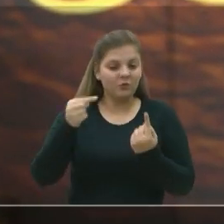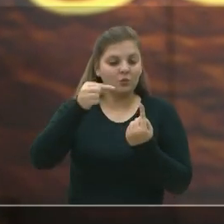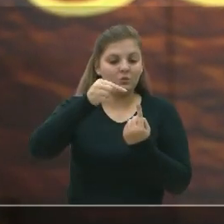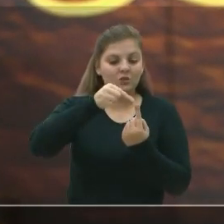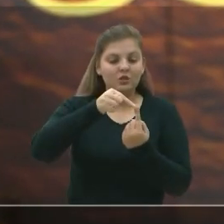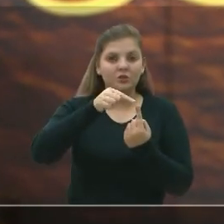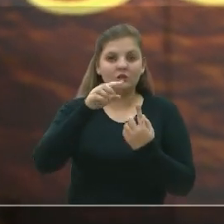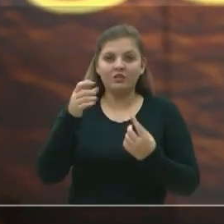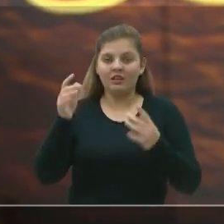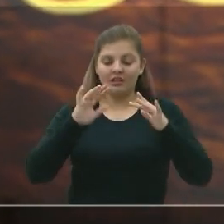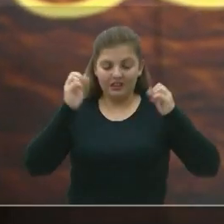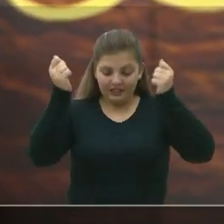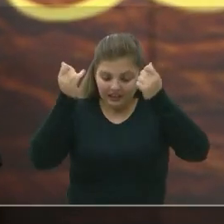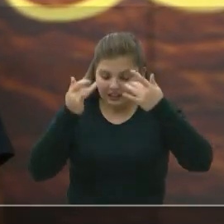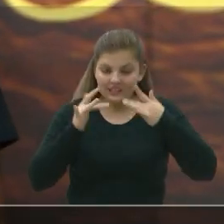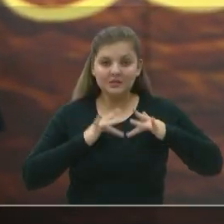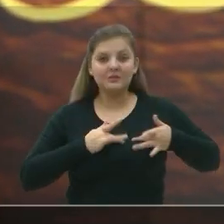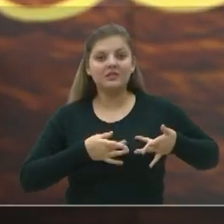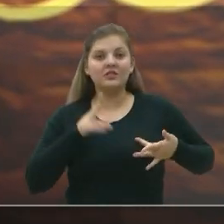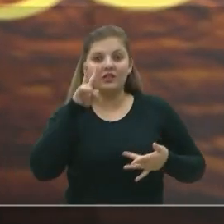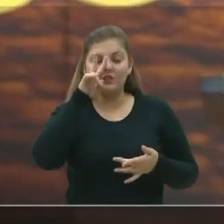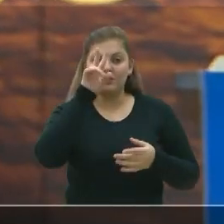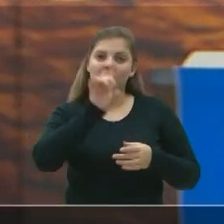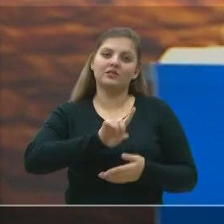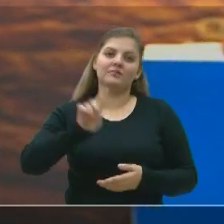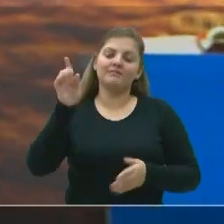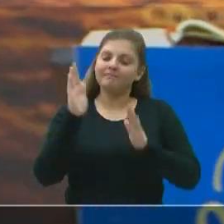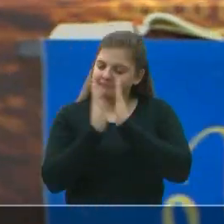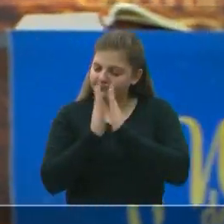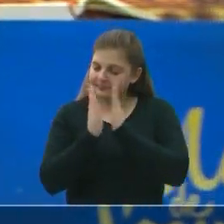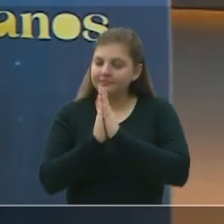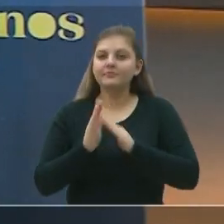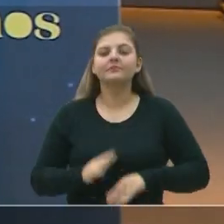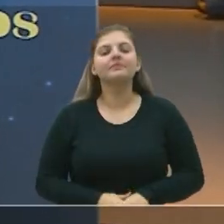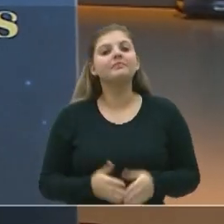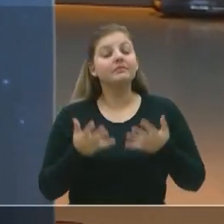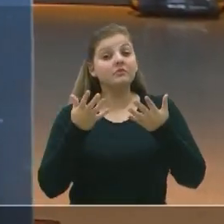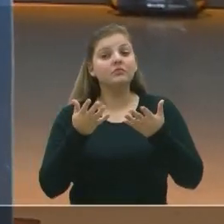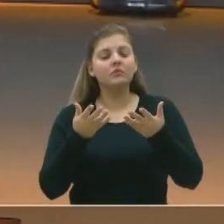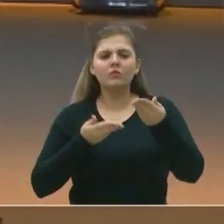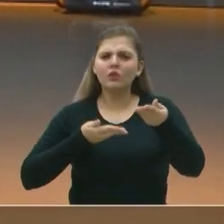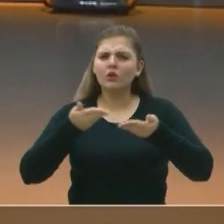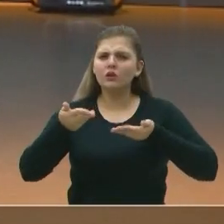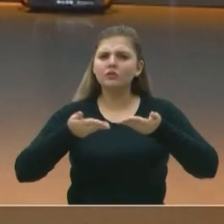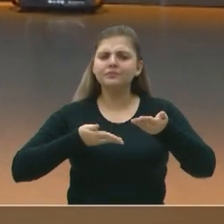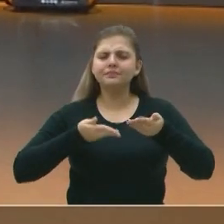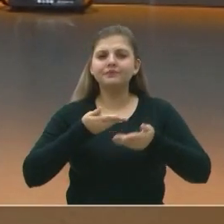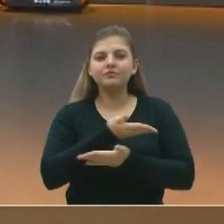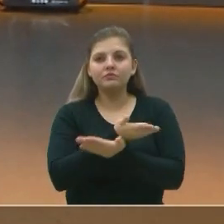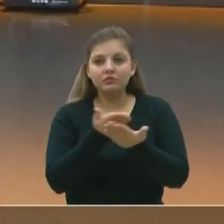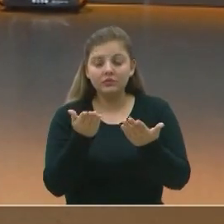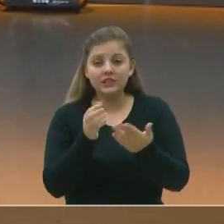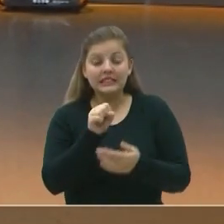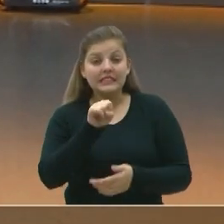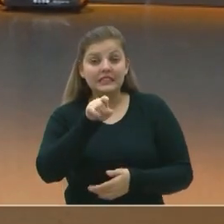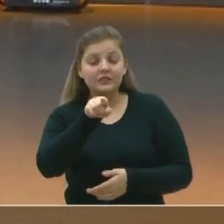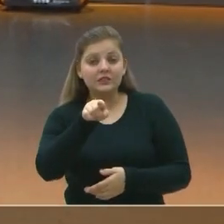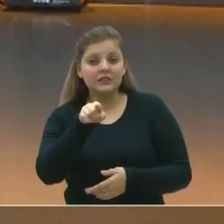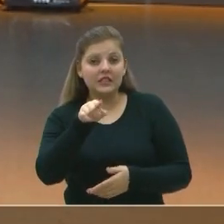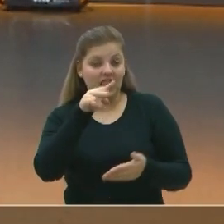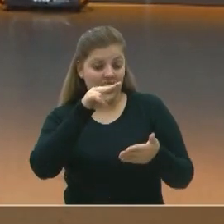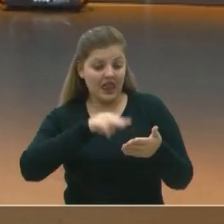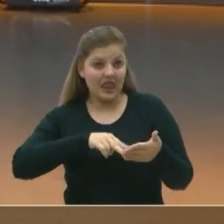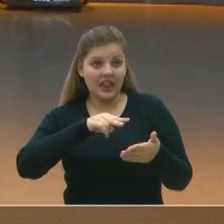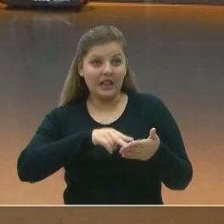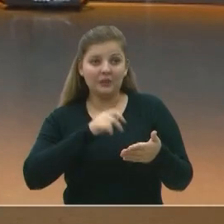Deus. Amém? Eu quero partilhar com vocês, se você ainda não leu,